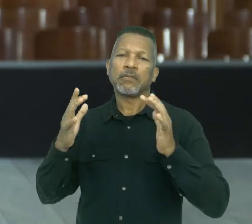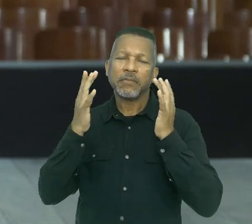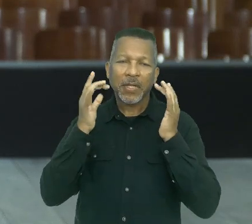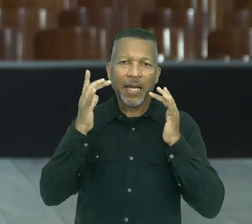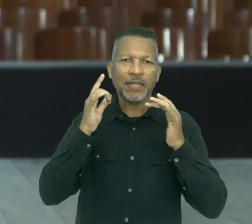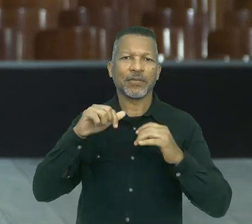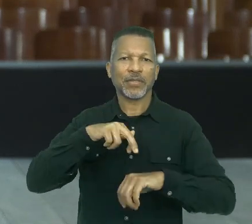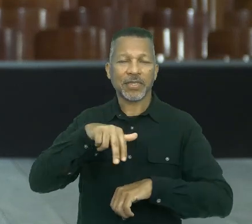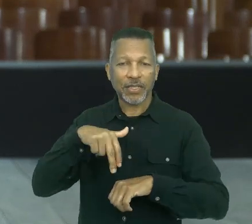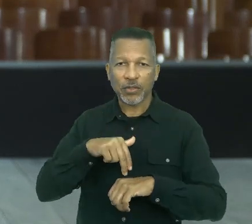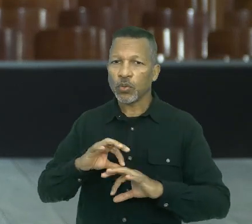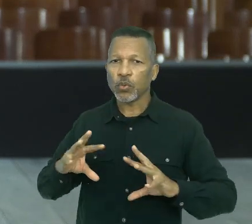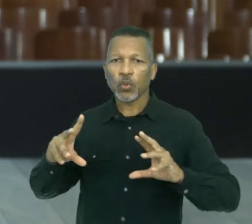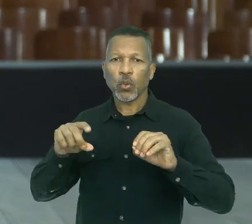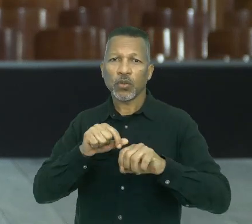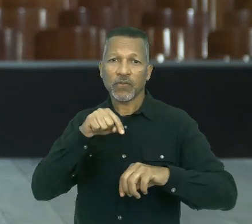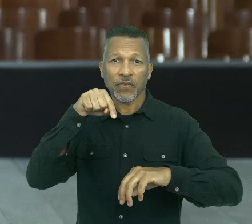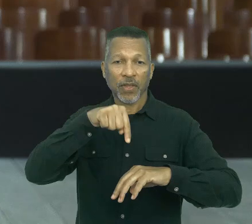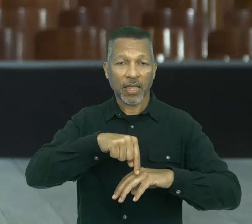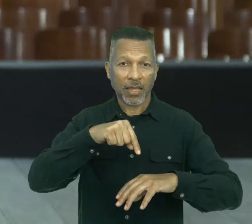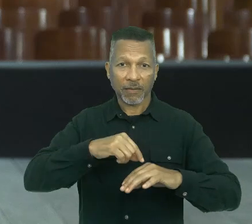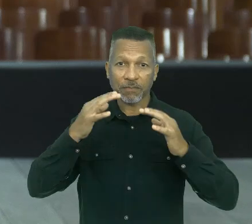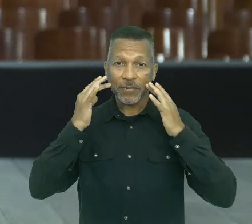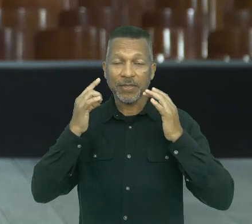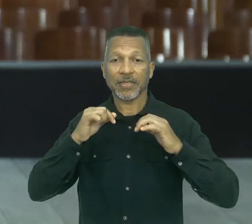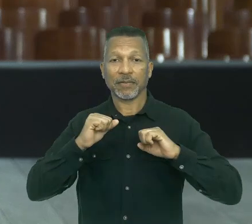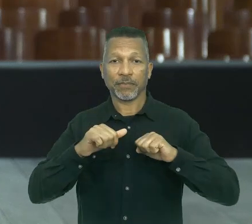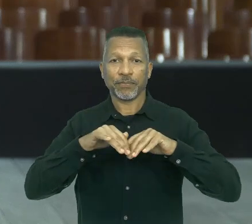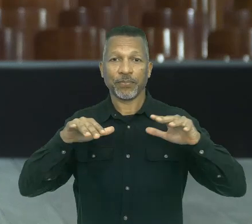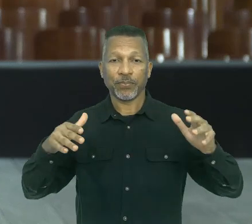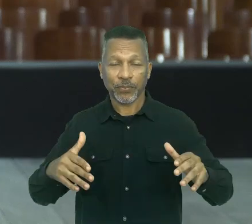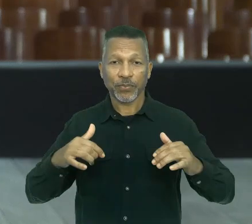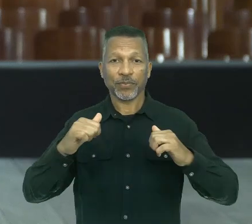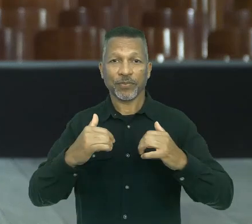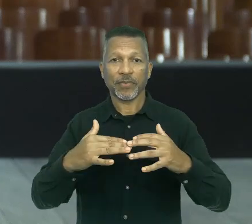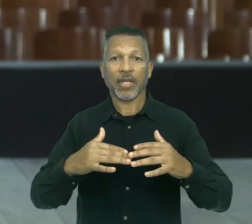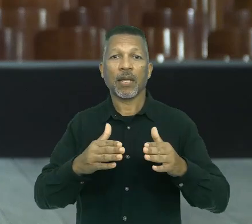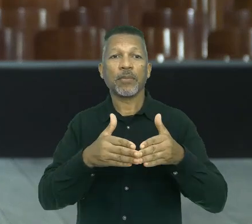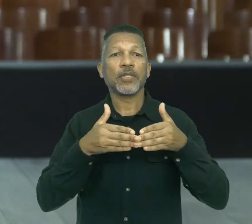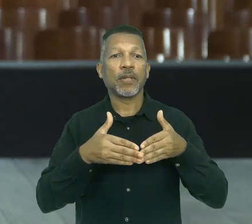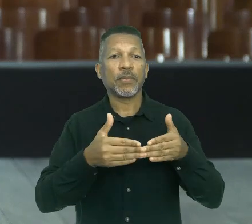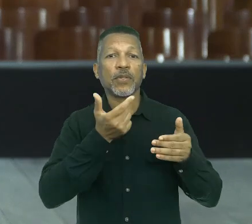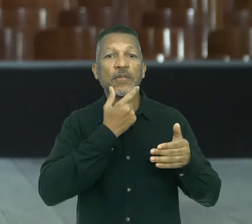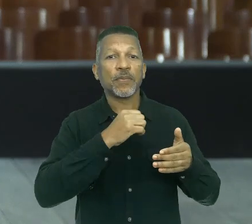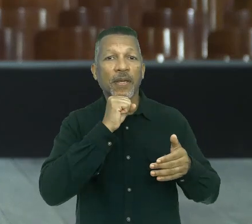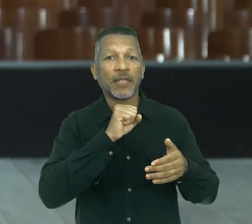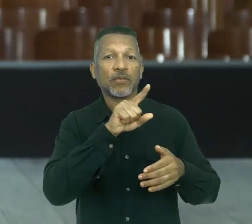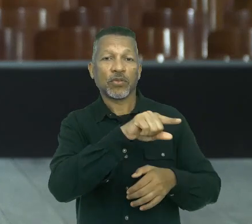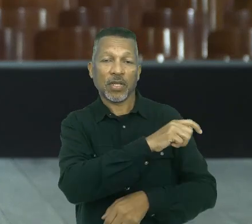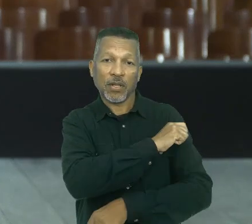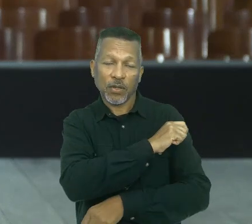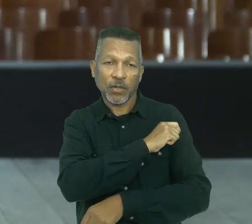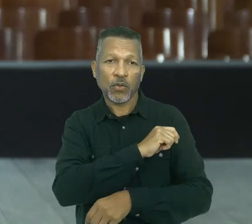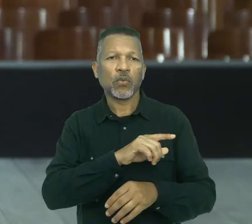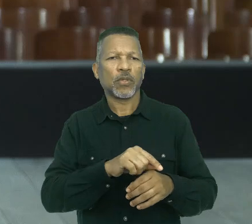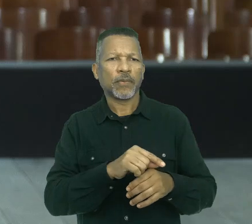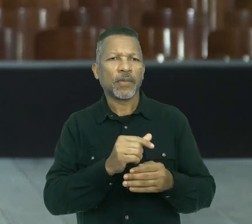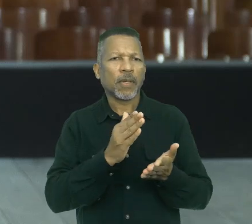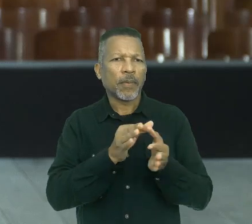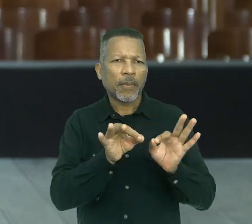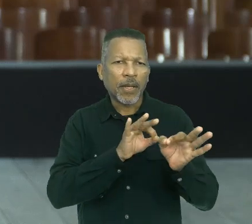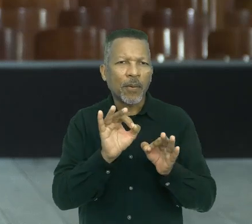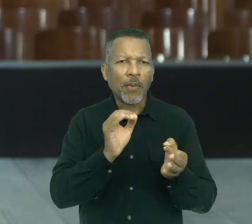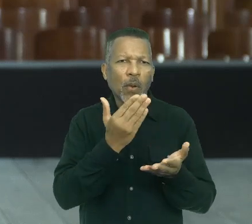todos apresentavam nesse palco e ela pedia ajuda dos pais dos alunos. Ah, você pode fazer uma